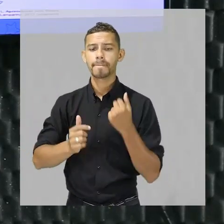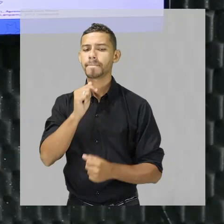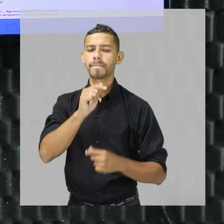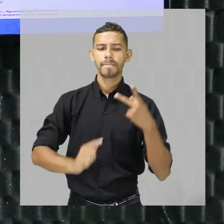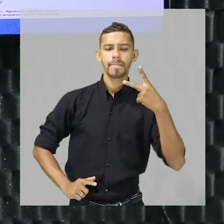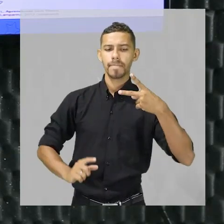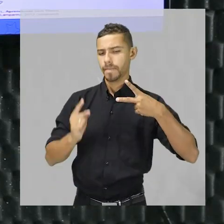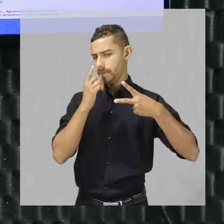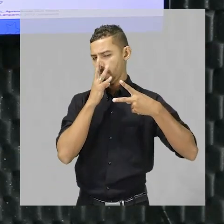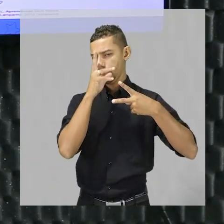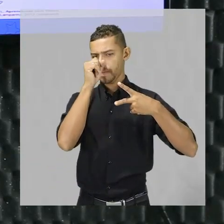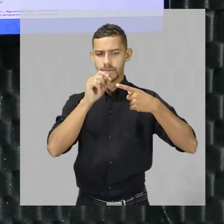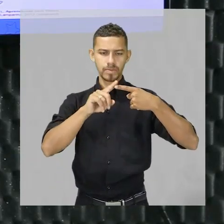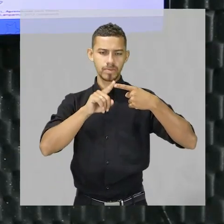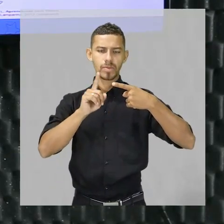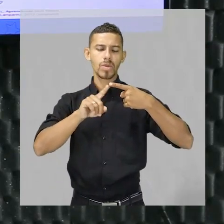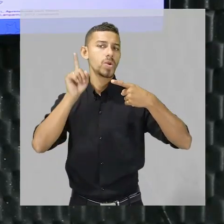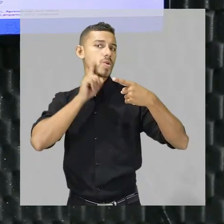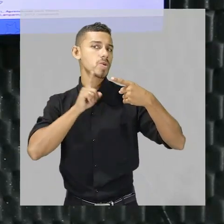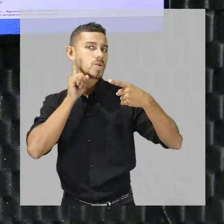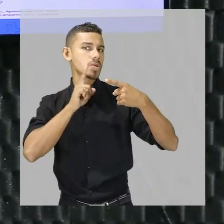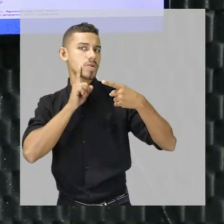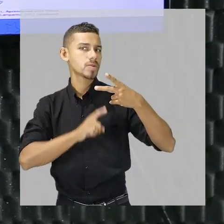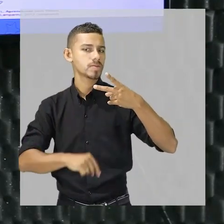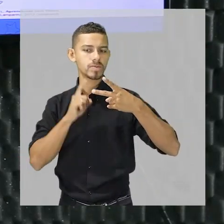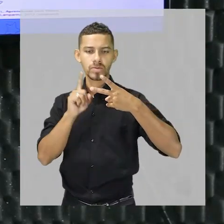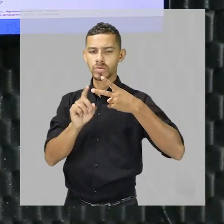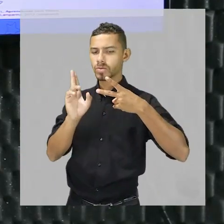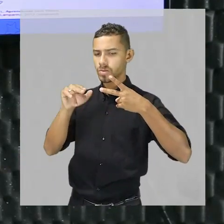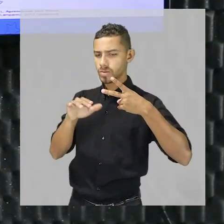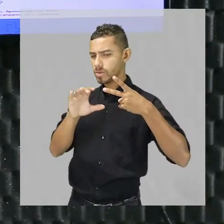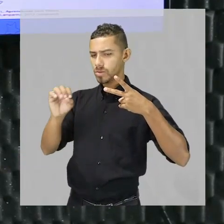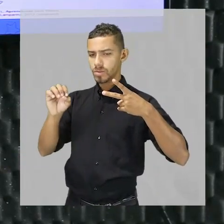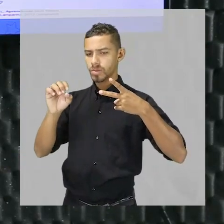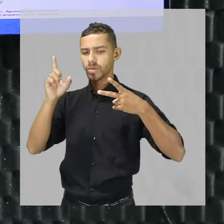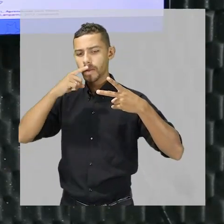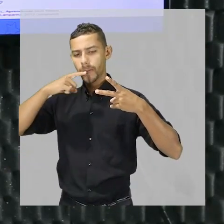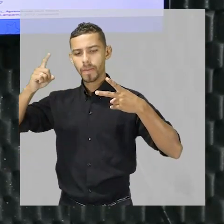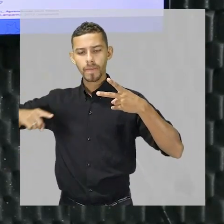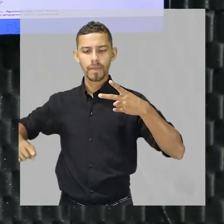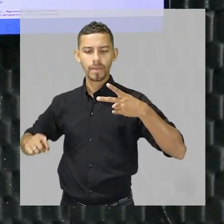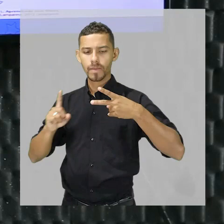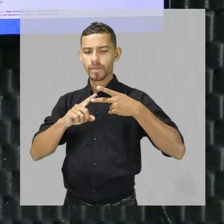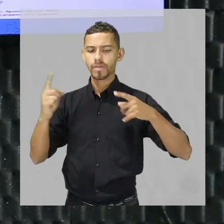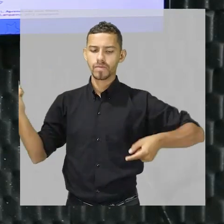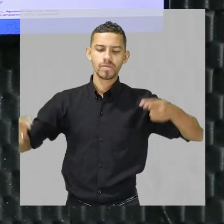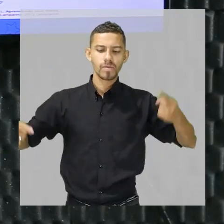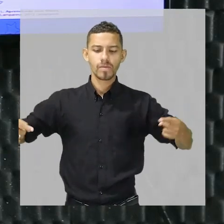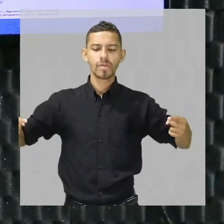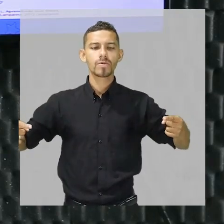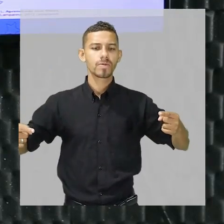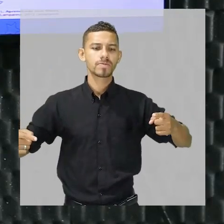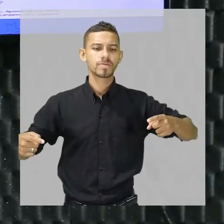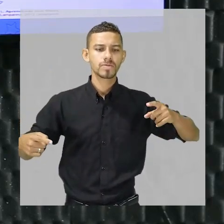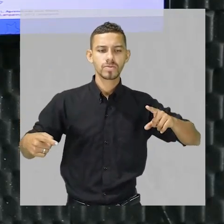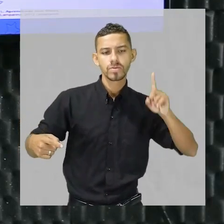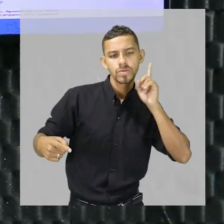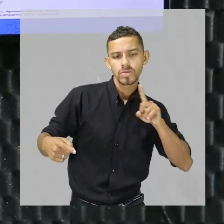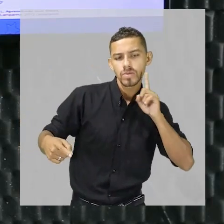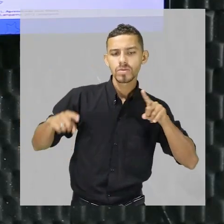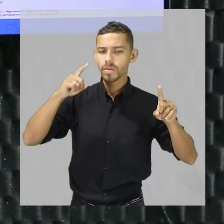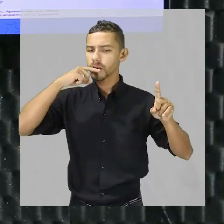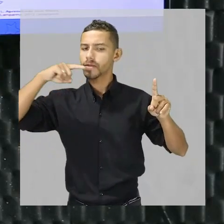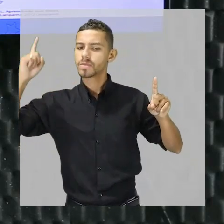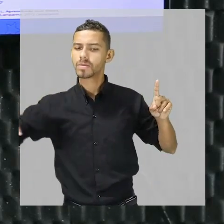duas superpotências, Estados Unidos de um lado e a União Soviética do outro, que estavam aí disputando, que foram disputar a